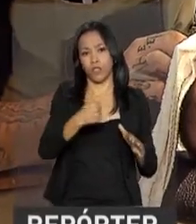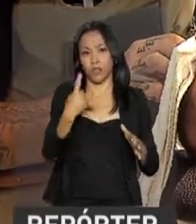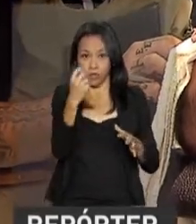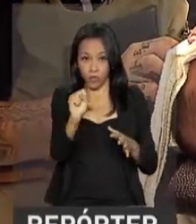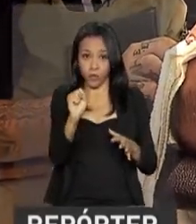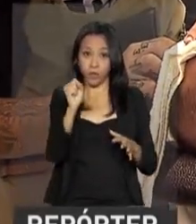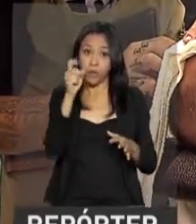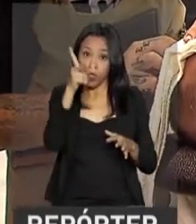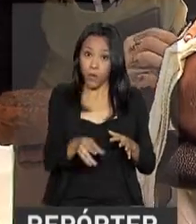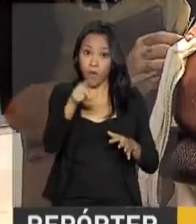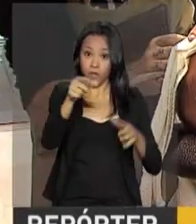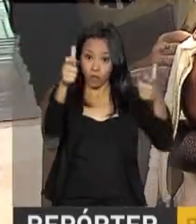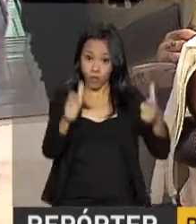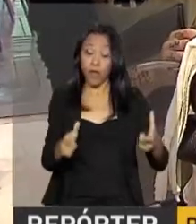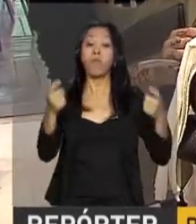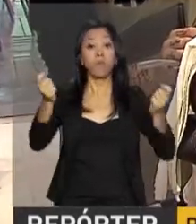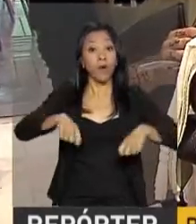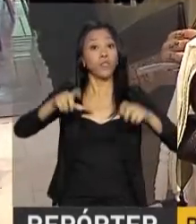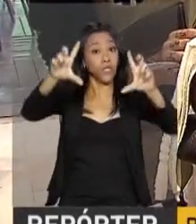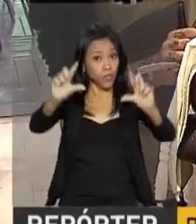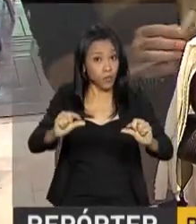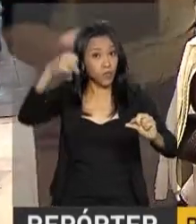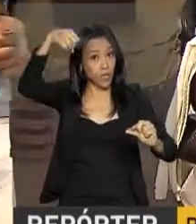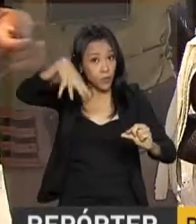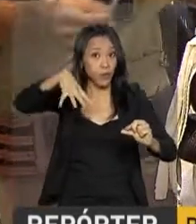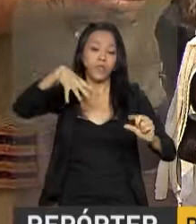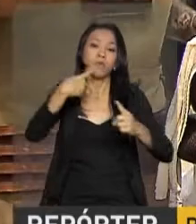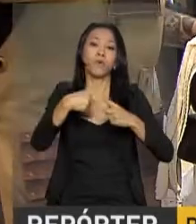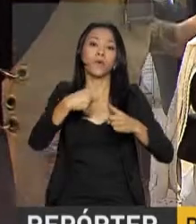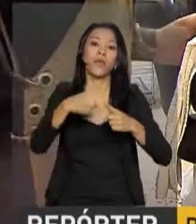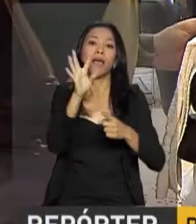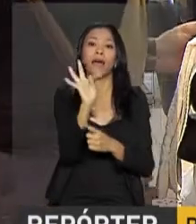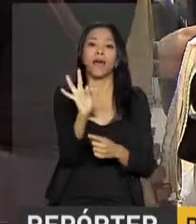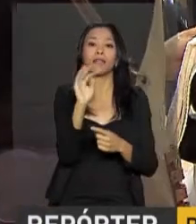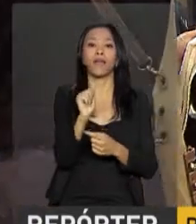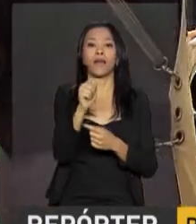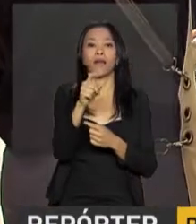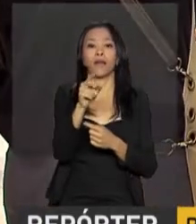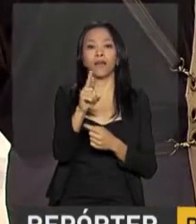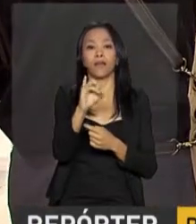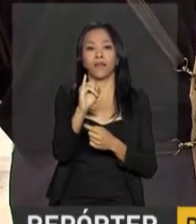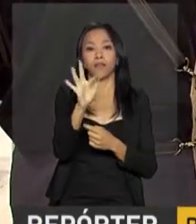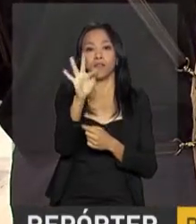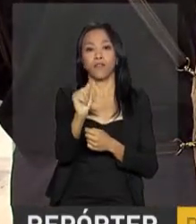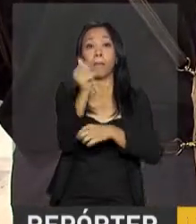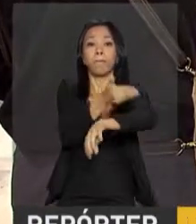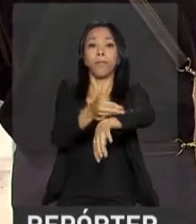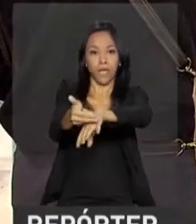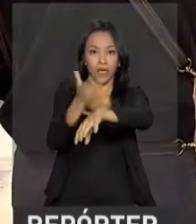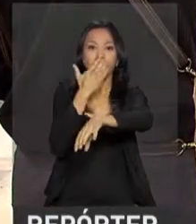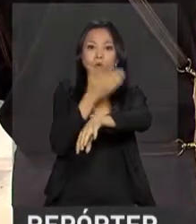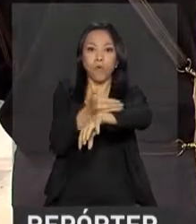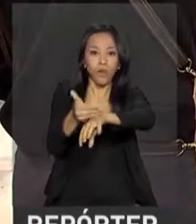barbearia vão poder reduzir a conta de luz ea tarifa branca que garante tarifas bem menores para quem consome energia elétrica